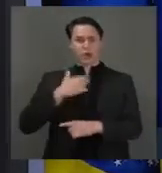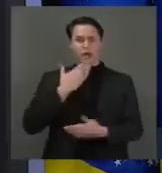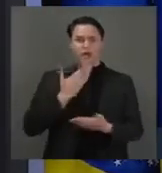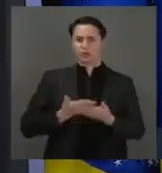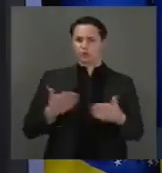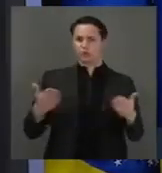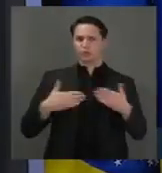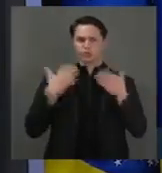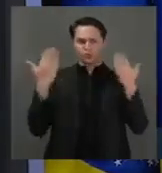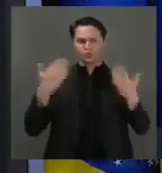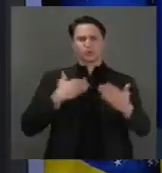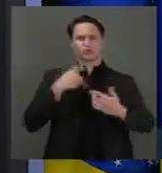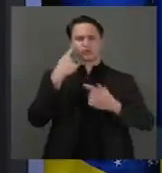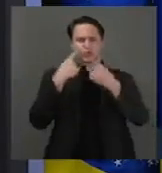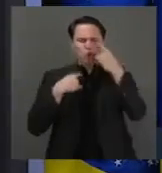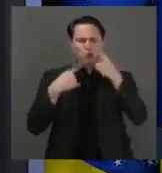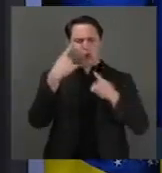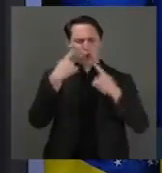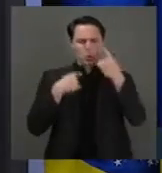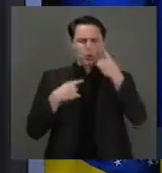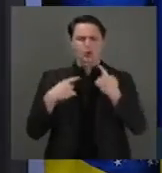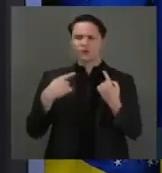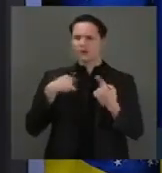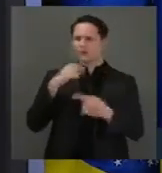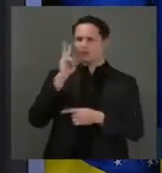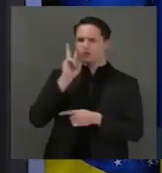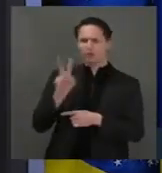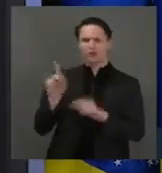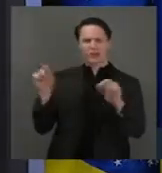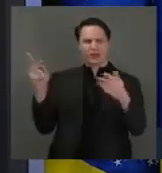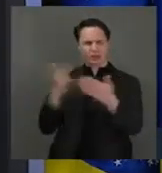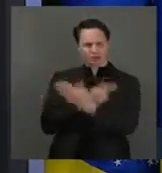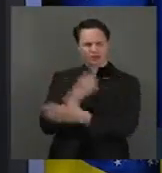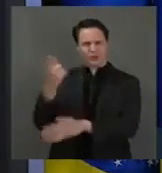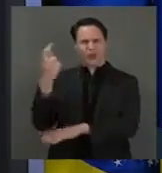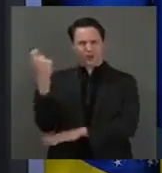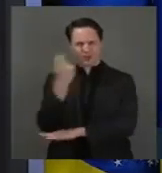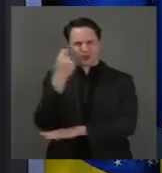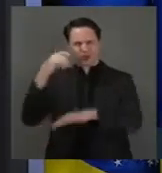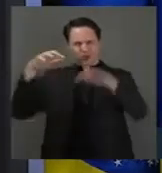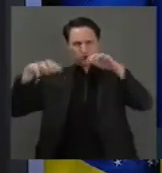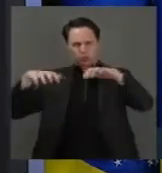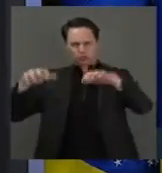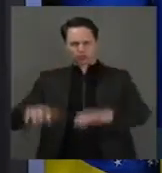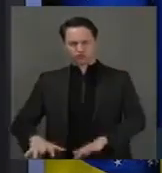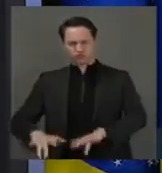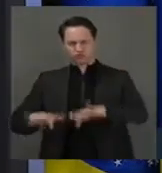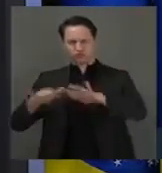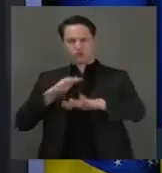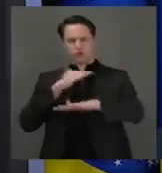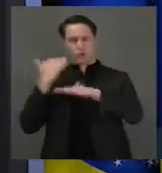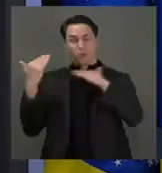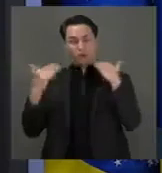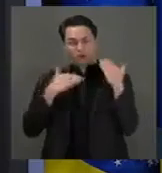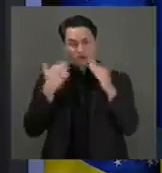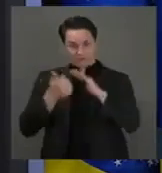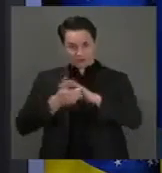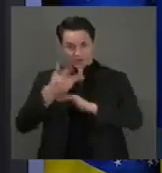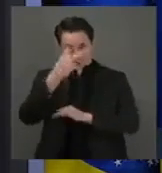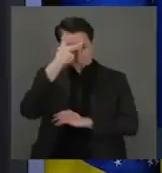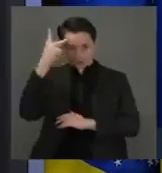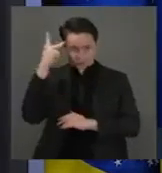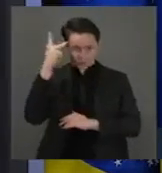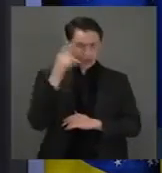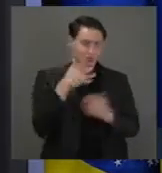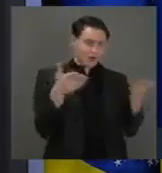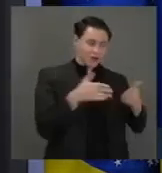eu chorei o que aconteceu no Rio Grande do Sul, da morte de dezenas de pessoas, aqui nós